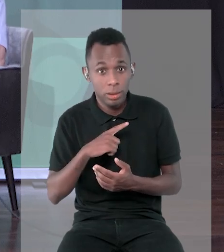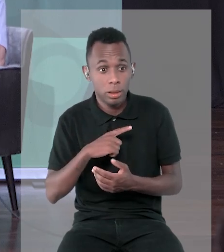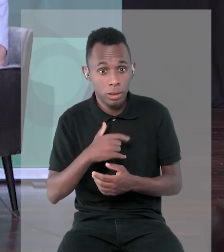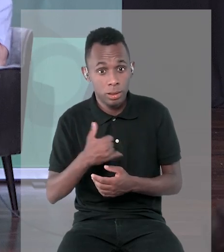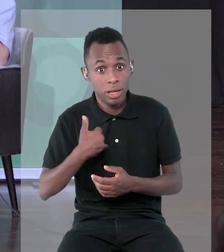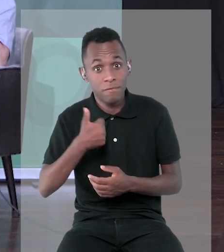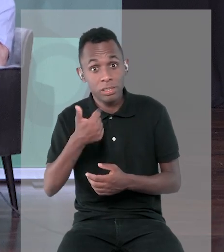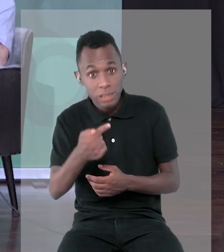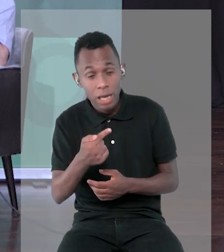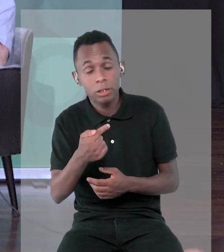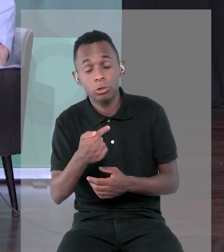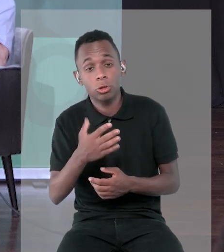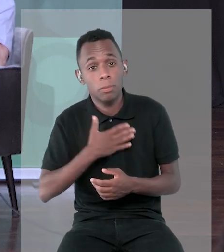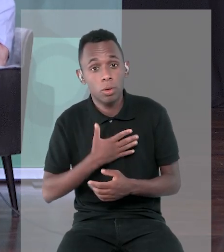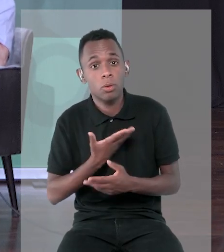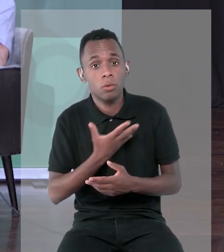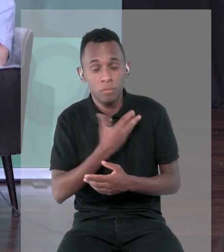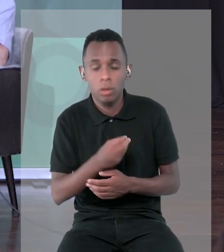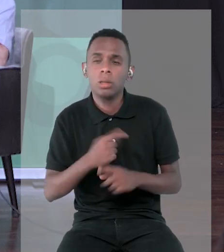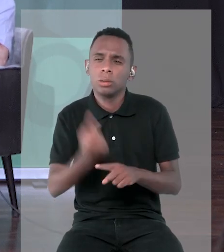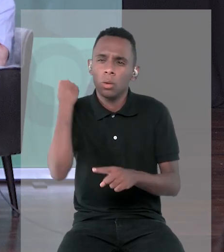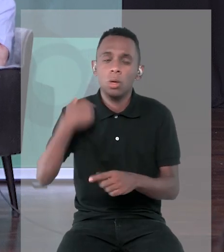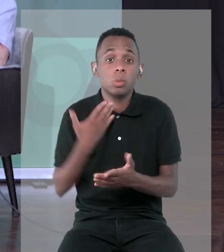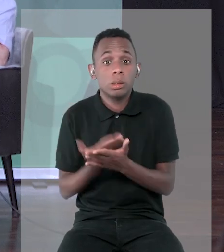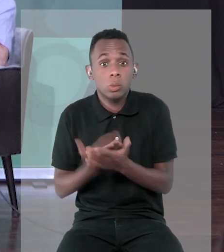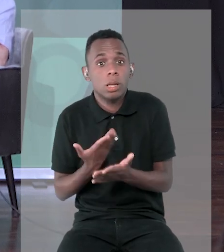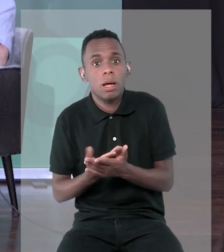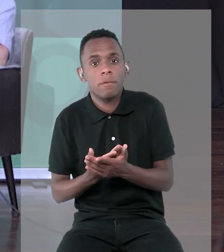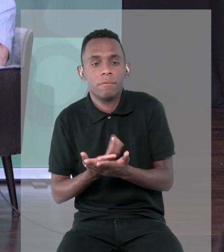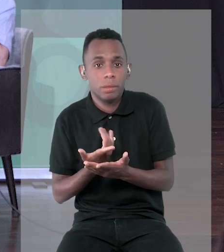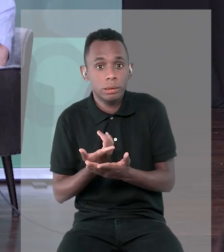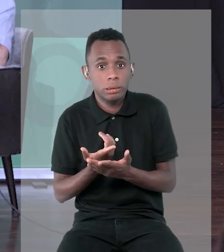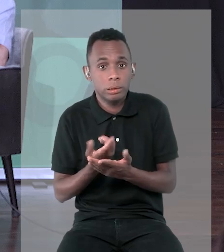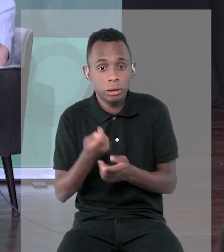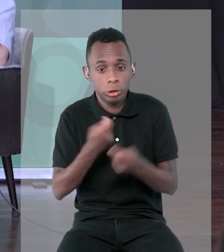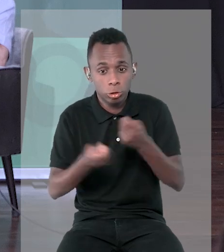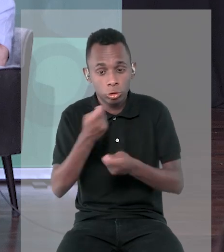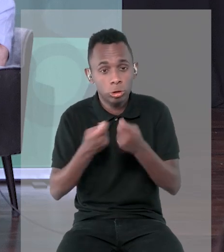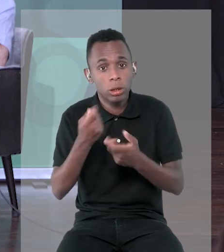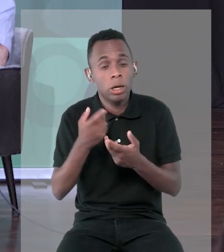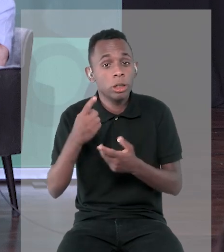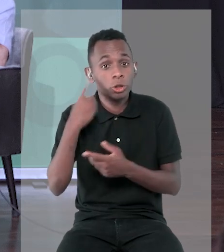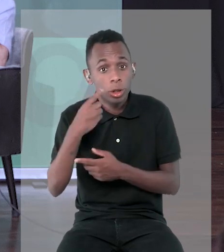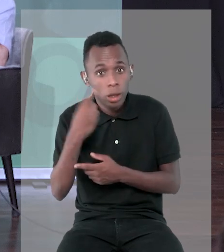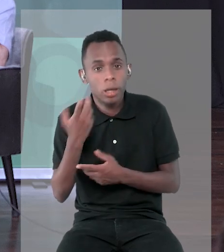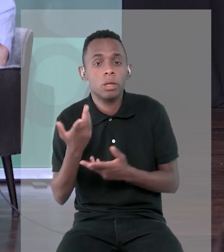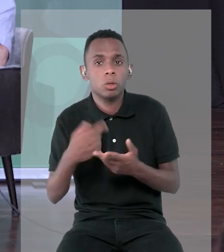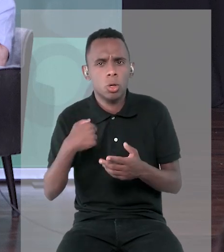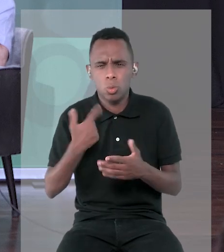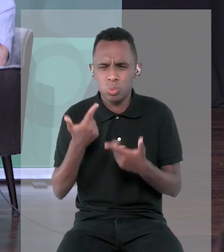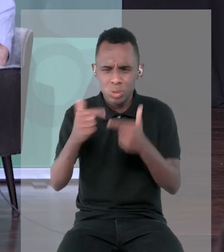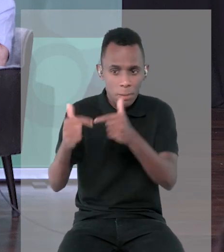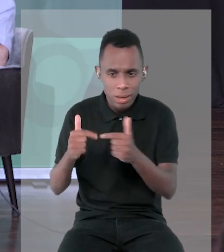tem 27. Ficou grávida, eu estudava Direito e Economia na Sorbonne, mas eu sabia que eu não queria trabalhar entre 4